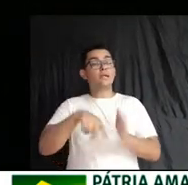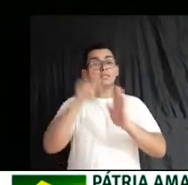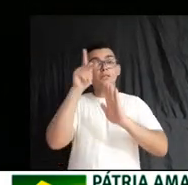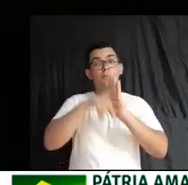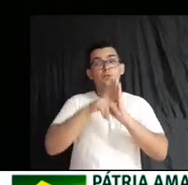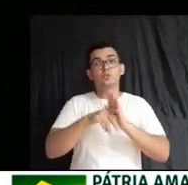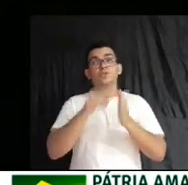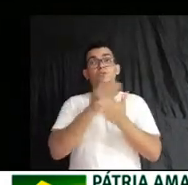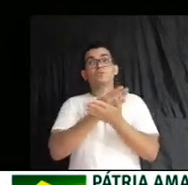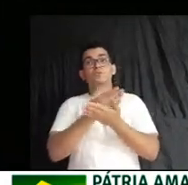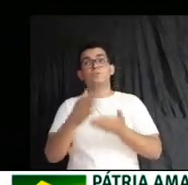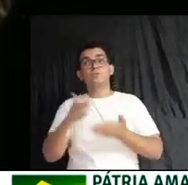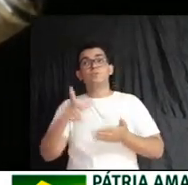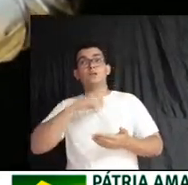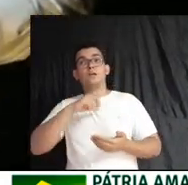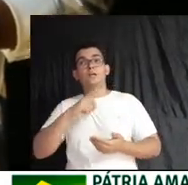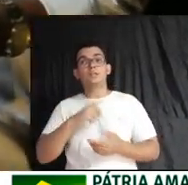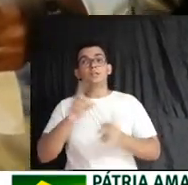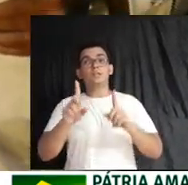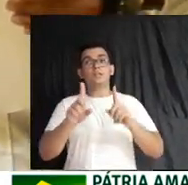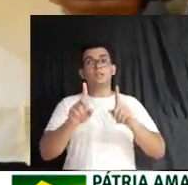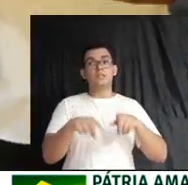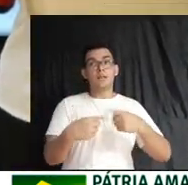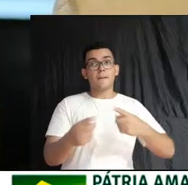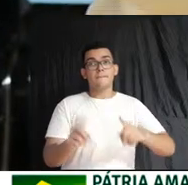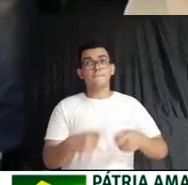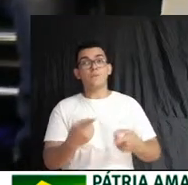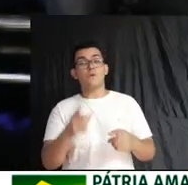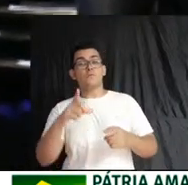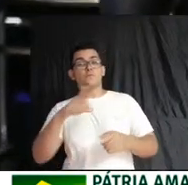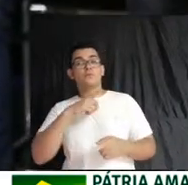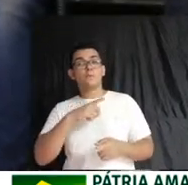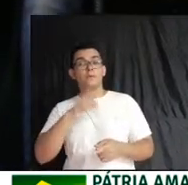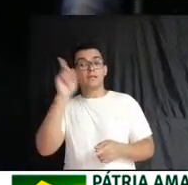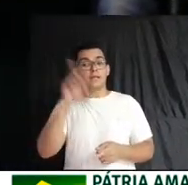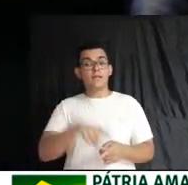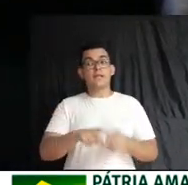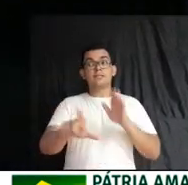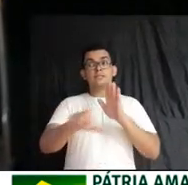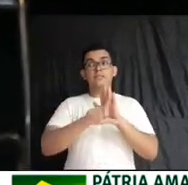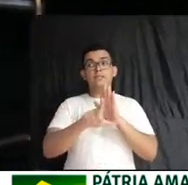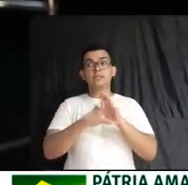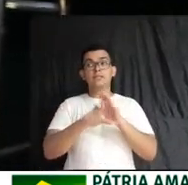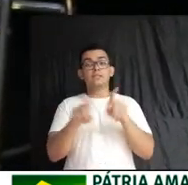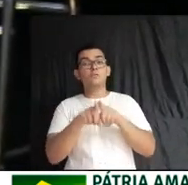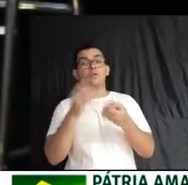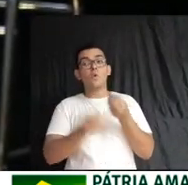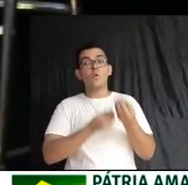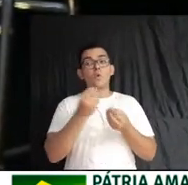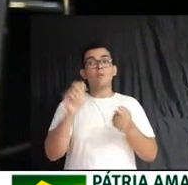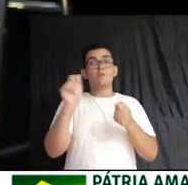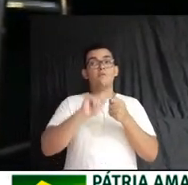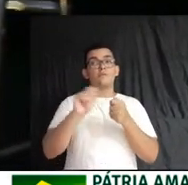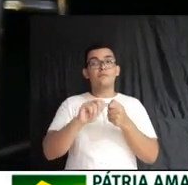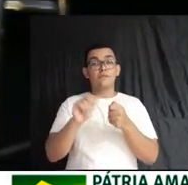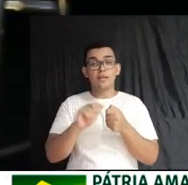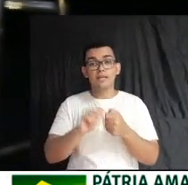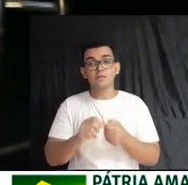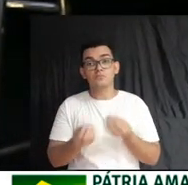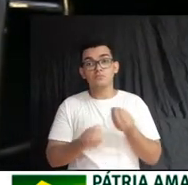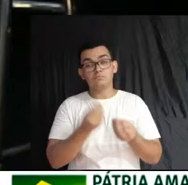estivesse acontecendo hoje, para que houvesse esse recurso, para que essa lei Aldir Blanc acontecesse realmente, de fato.